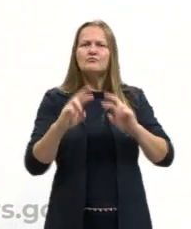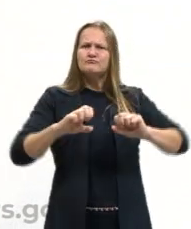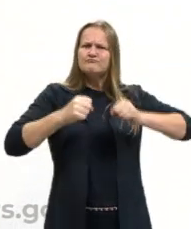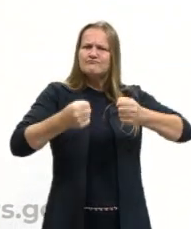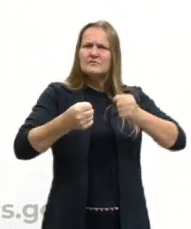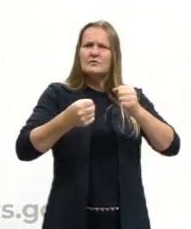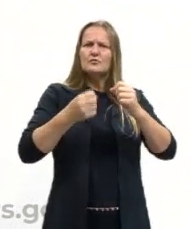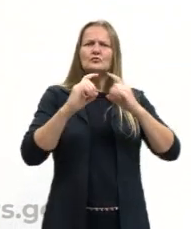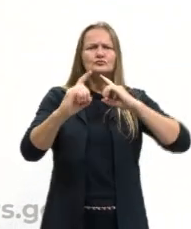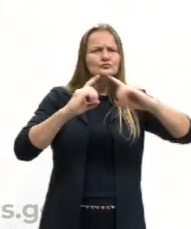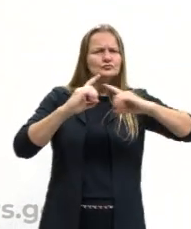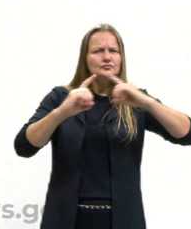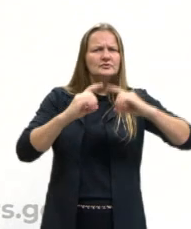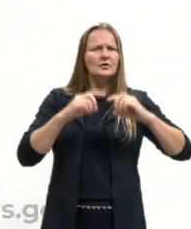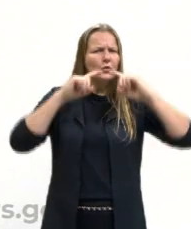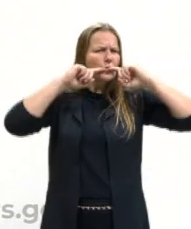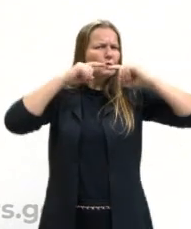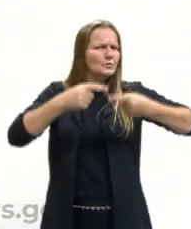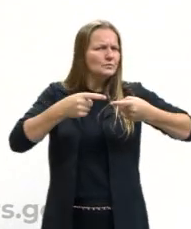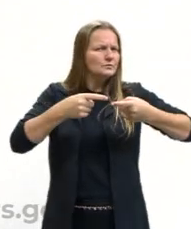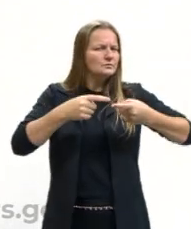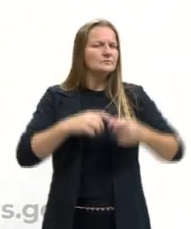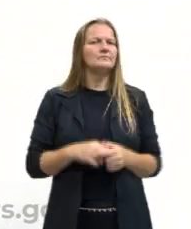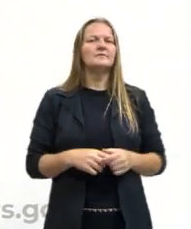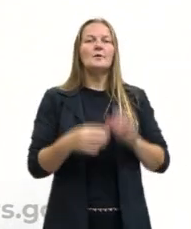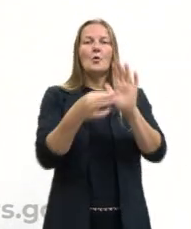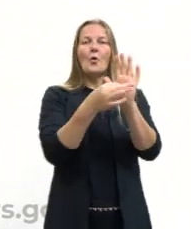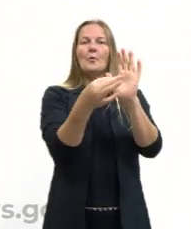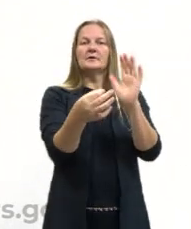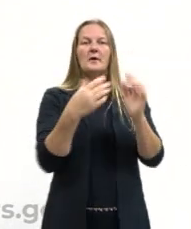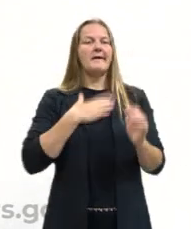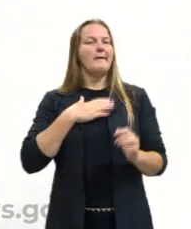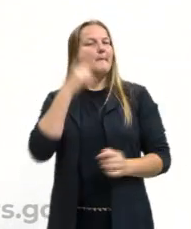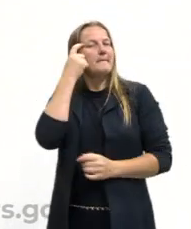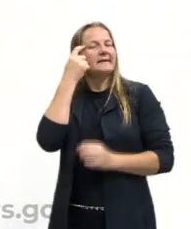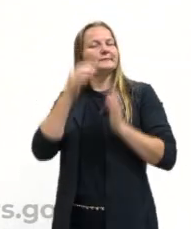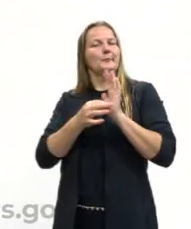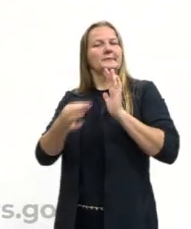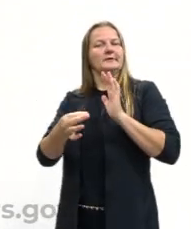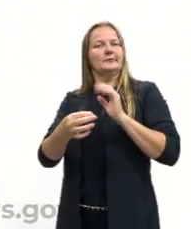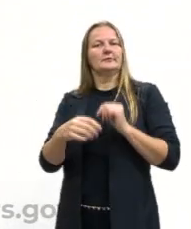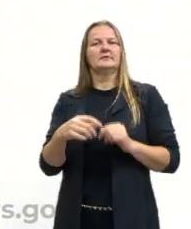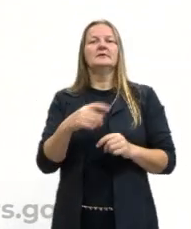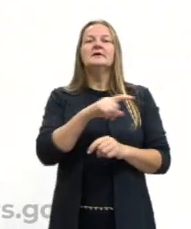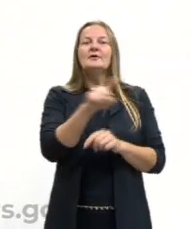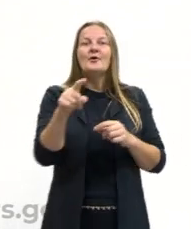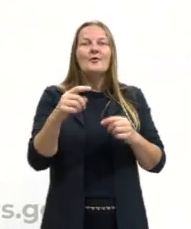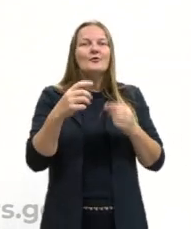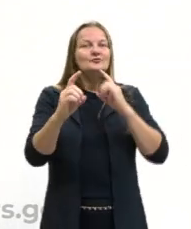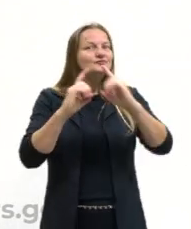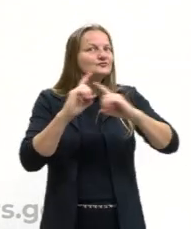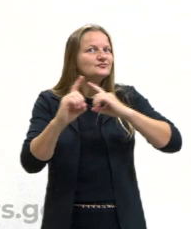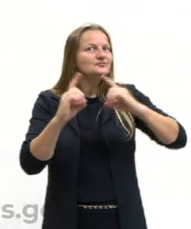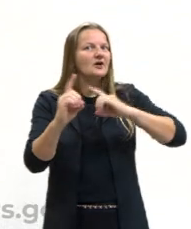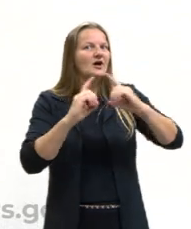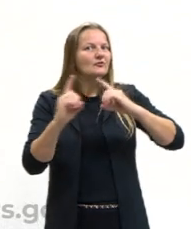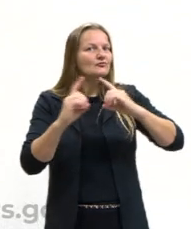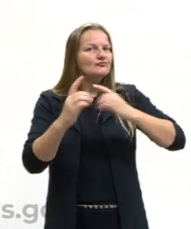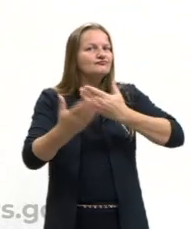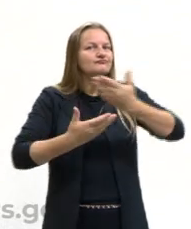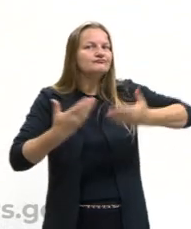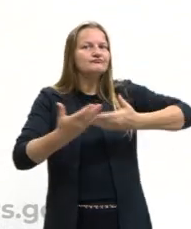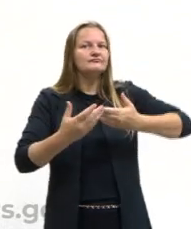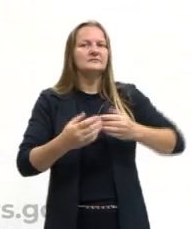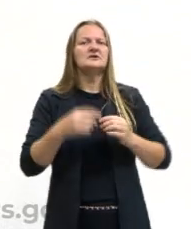resistem ao diálogo crítico a gente vai retirando esse todas as aulas né a nós precisamos ter